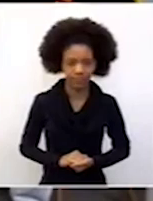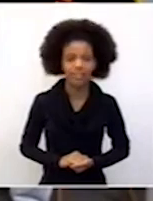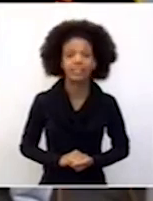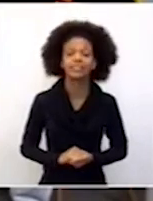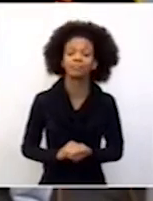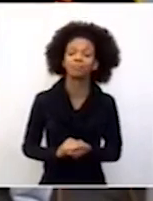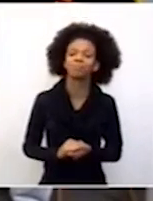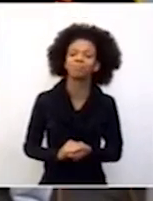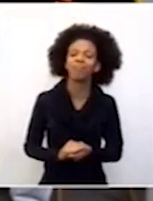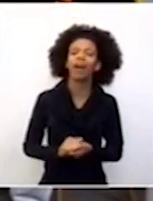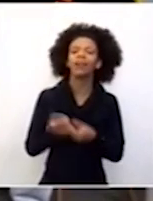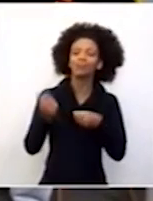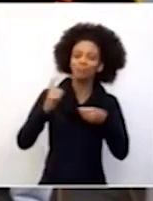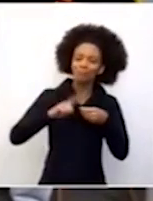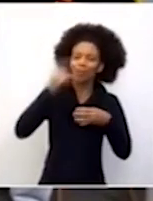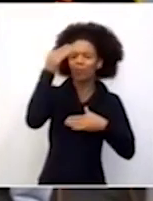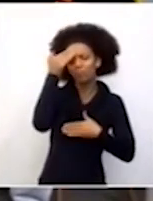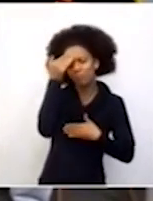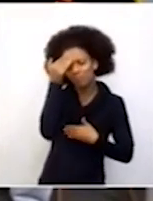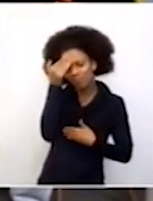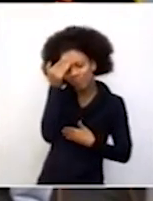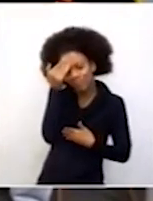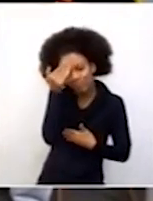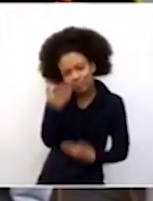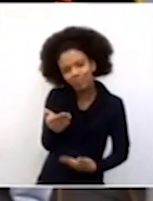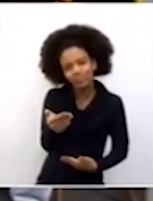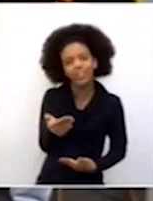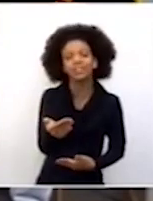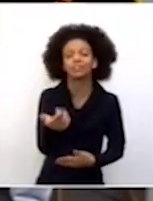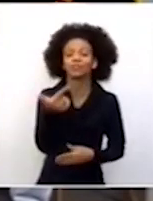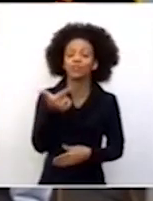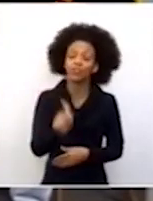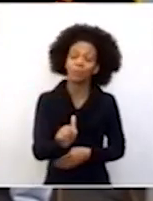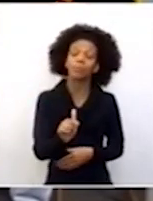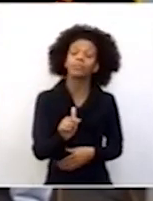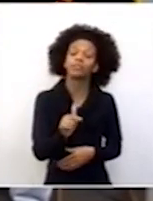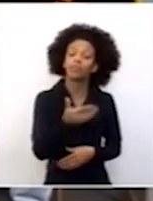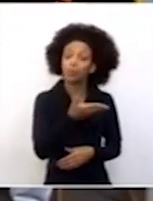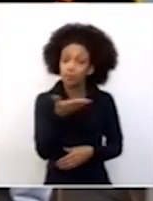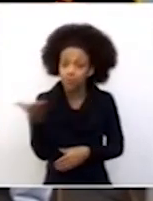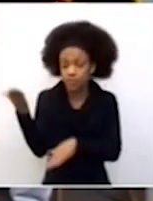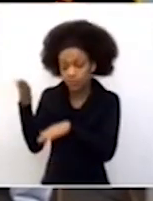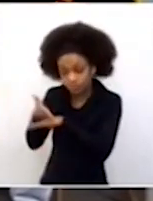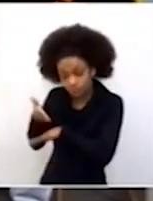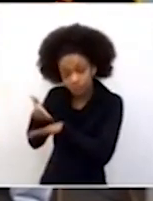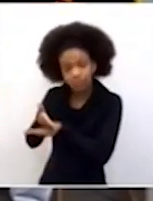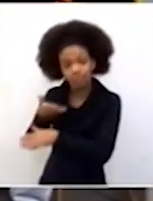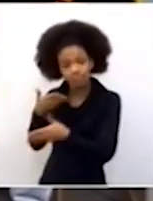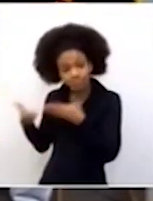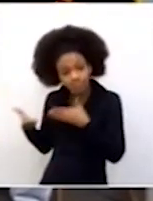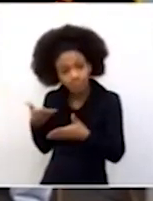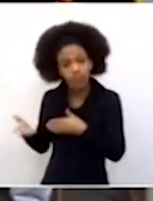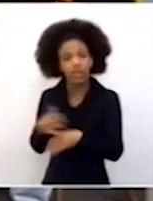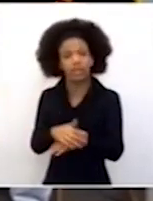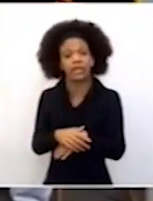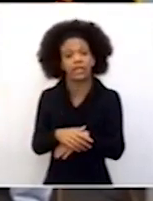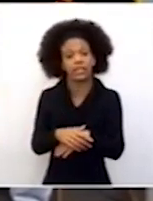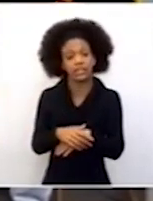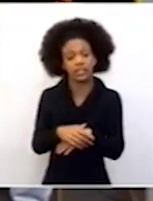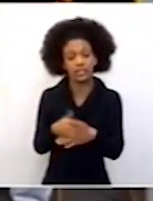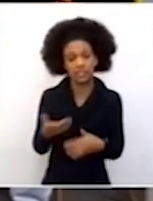mais uma vez, né, agradecemos os professores, as professoras, né, pela interação, né, pelo chat aqui, contribuindo com